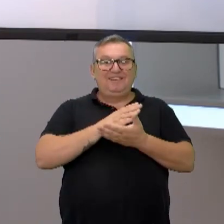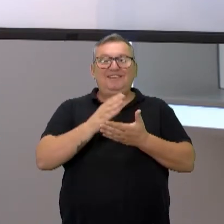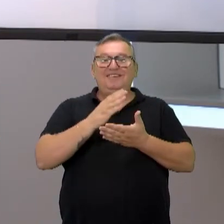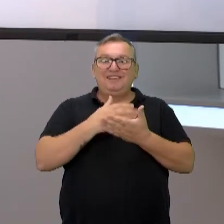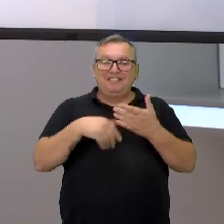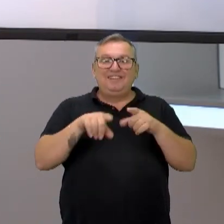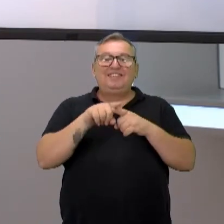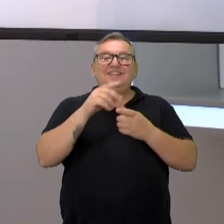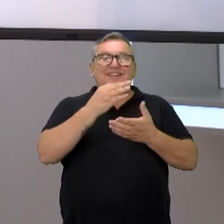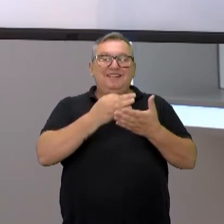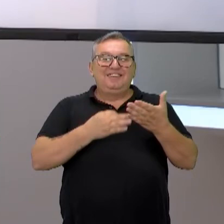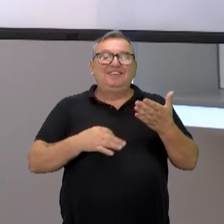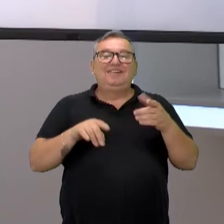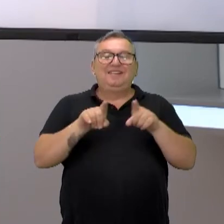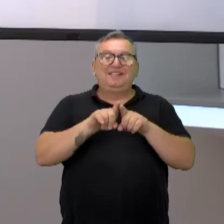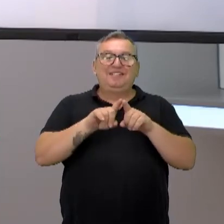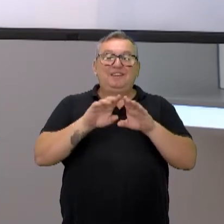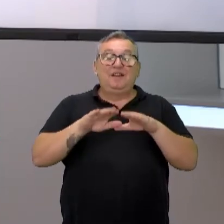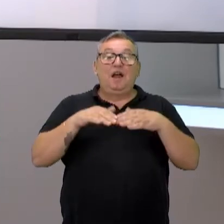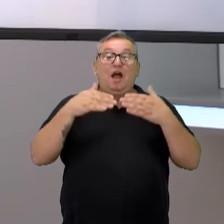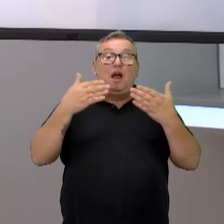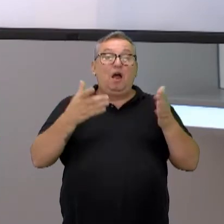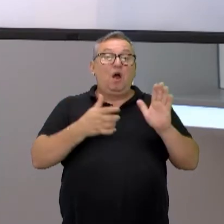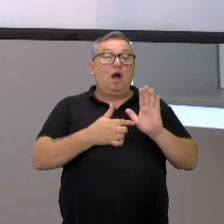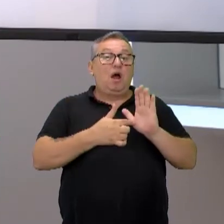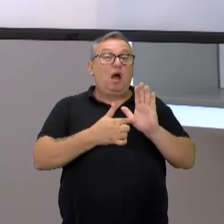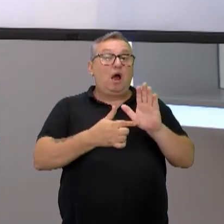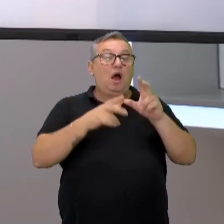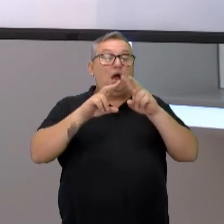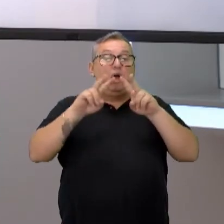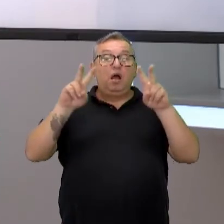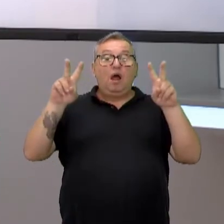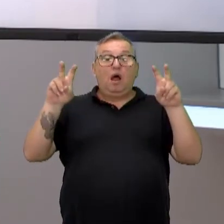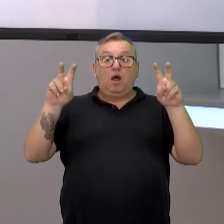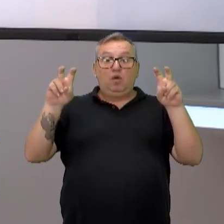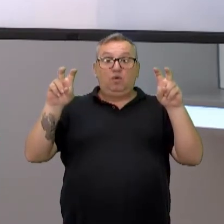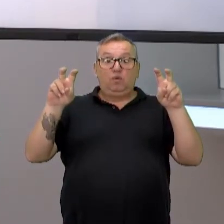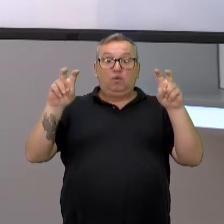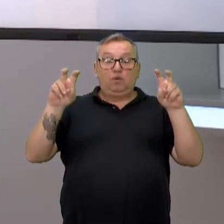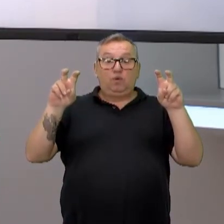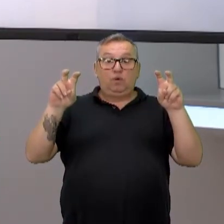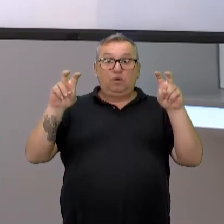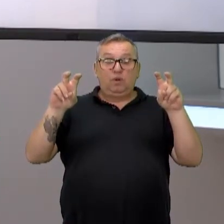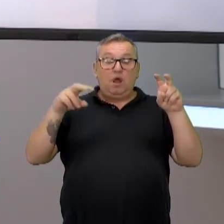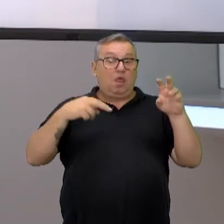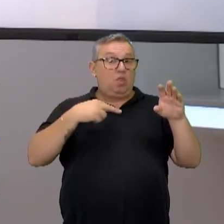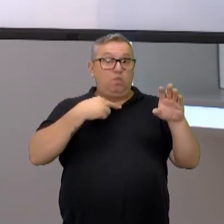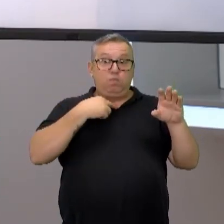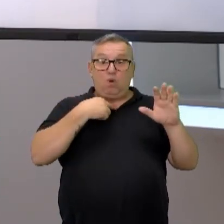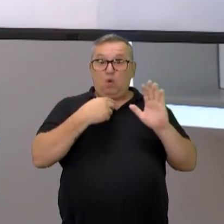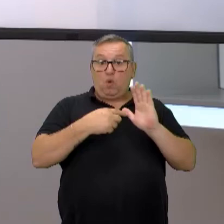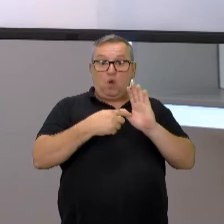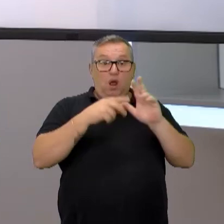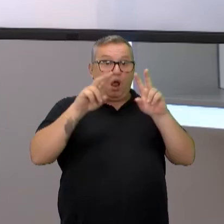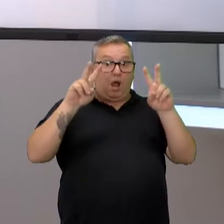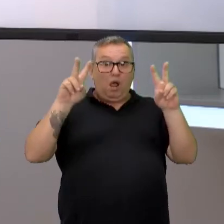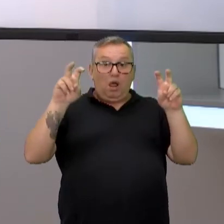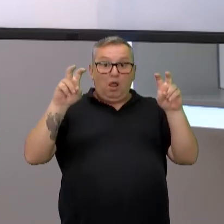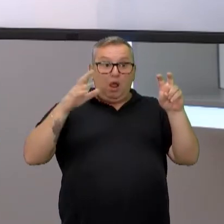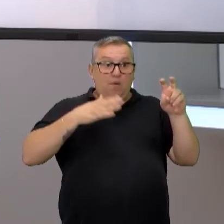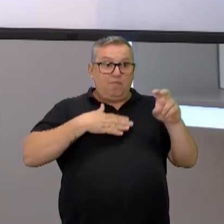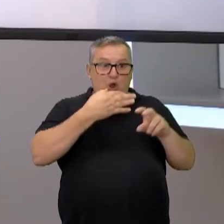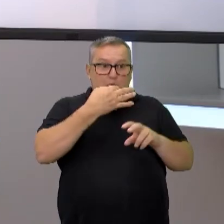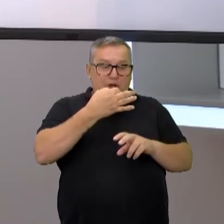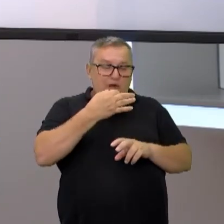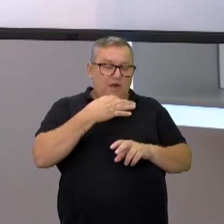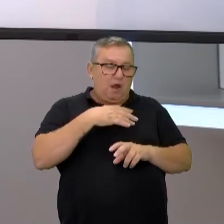do texto. Então, quando eu apresento o assunto, eu nunca posso apresentar o assunto já me colocando, dando a minha